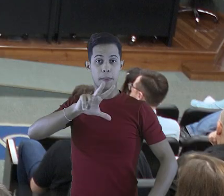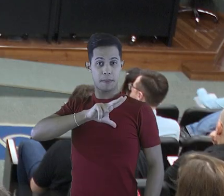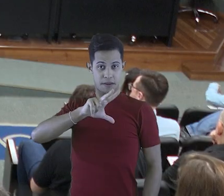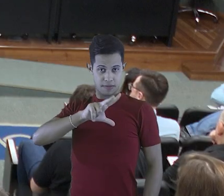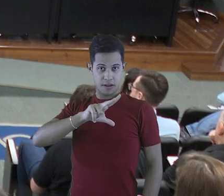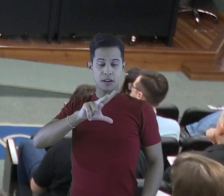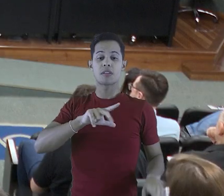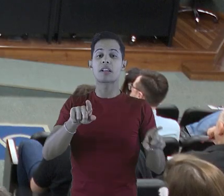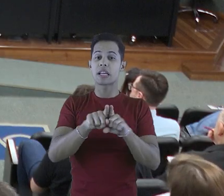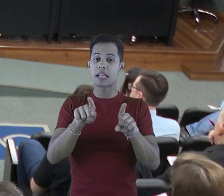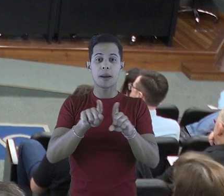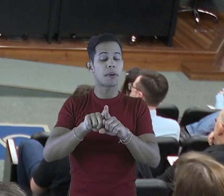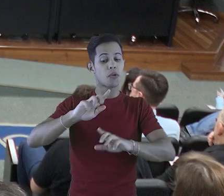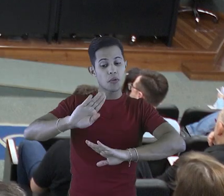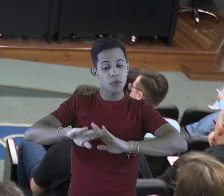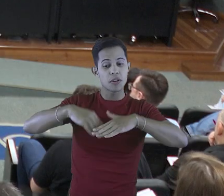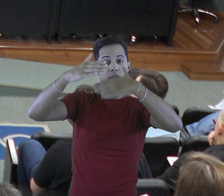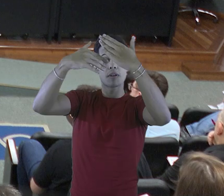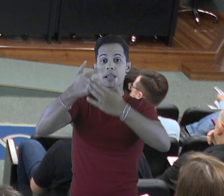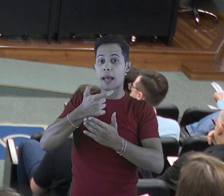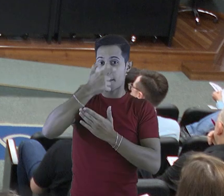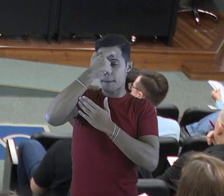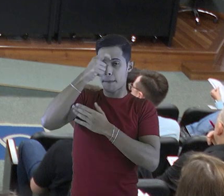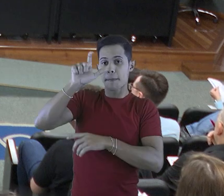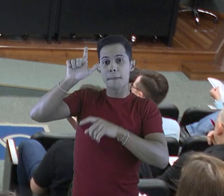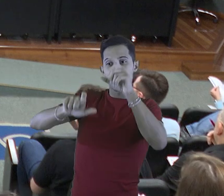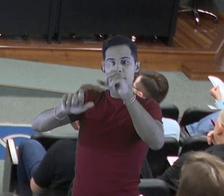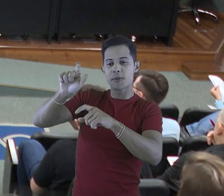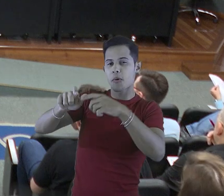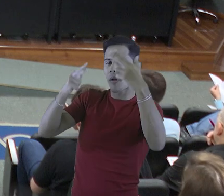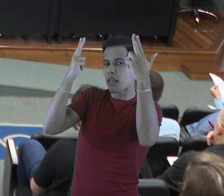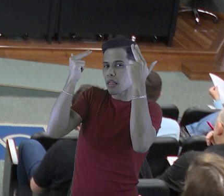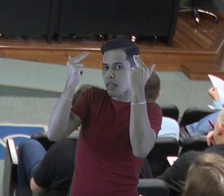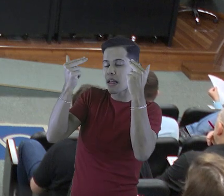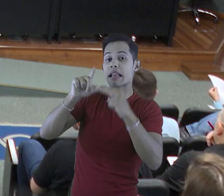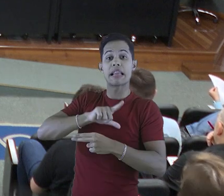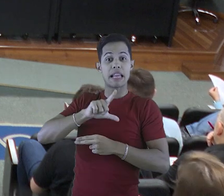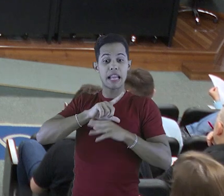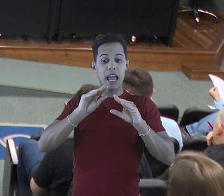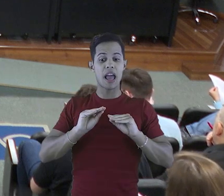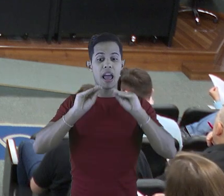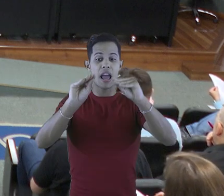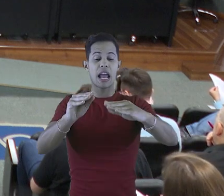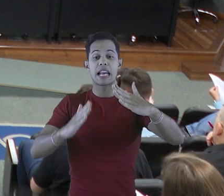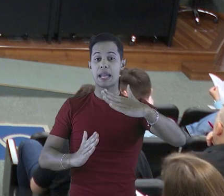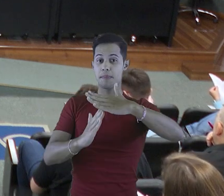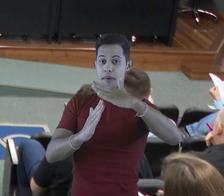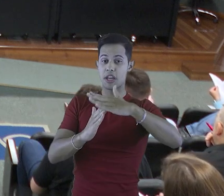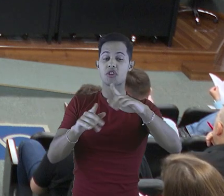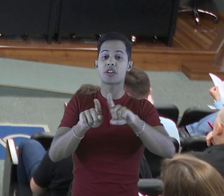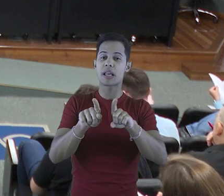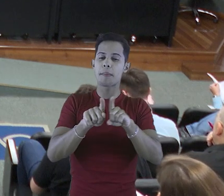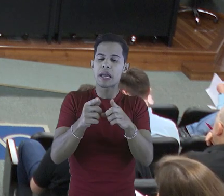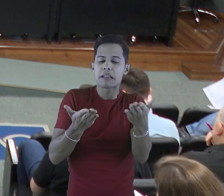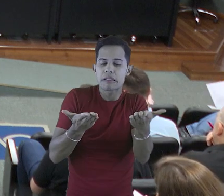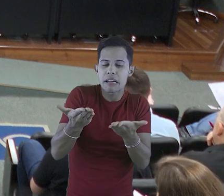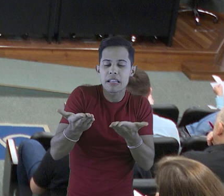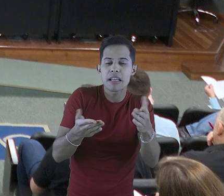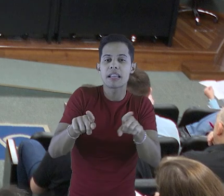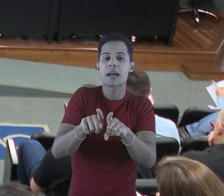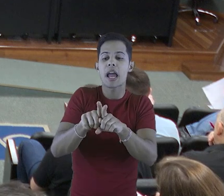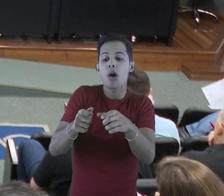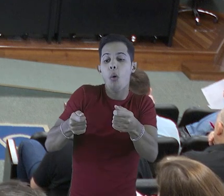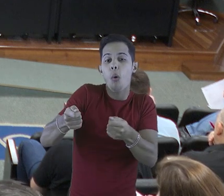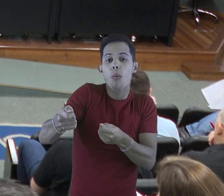desenvolvimento da personalidade da pessoa natural, fixando limites para o fluxo, tratamento e controle de seus dados pessoais,